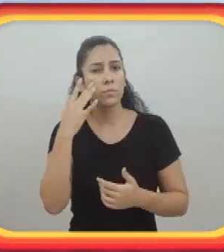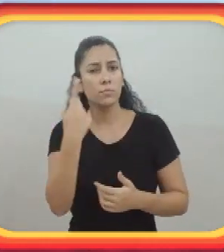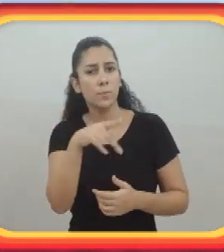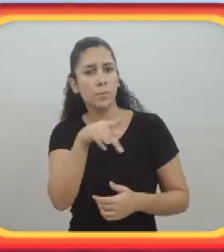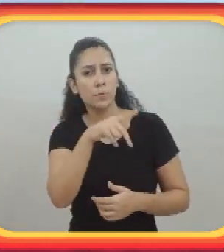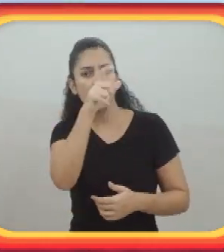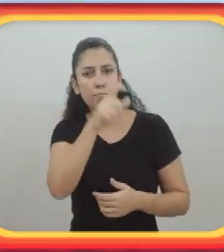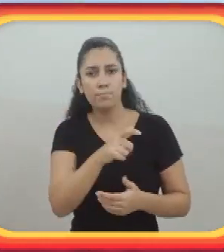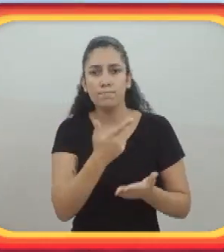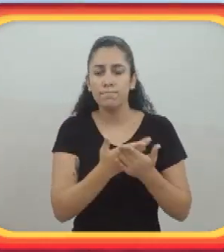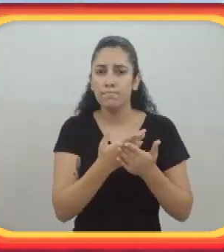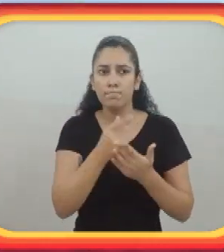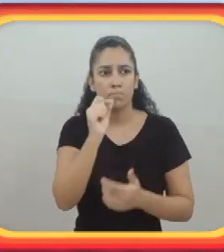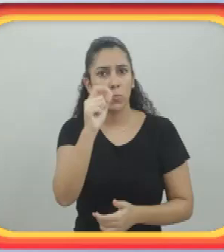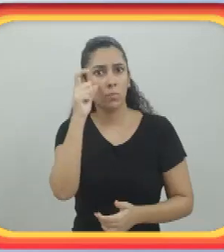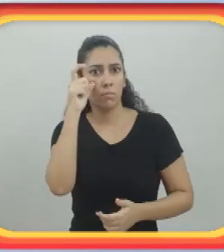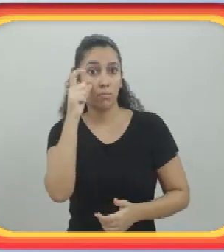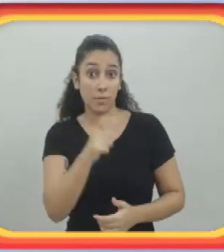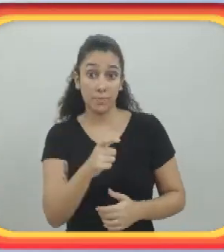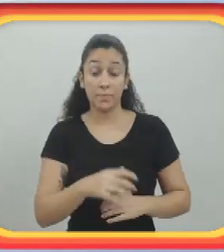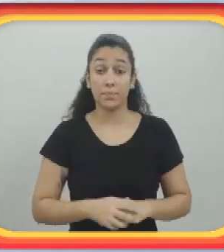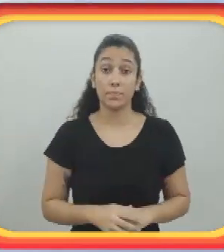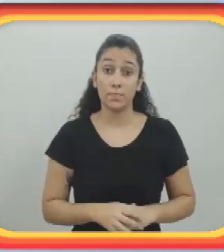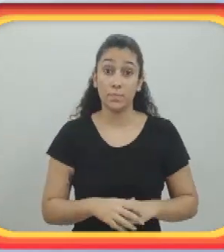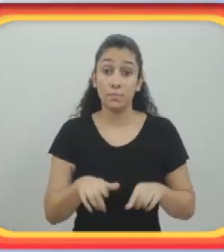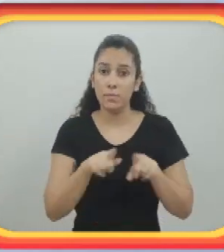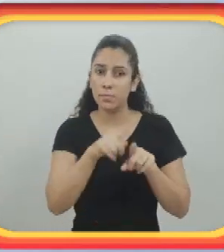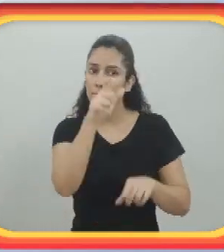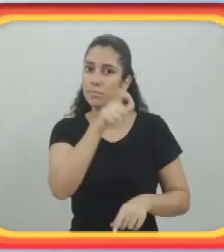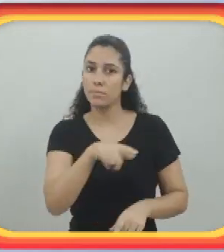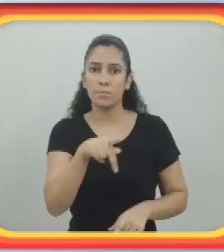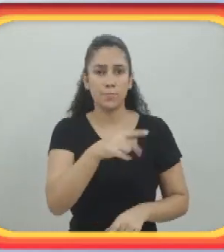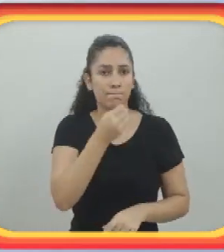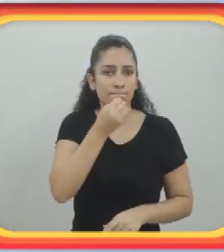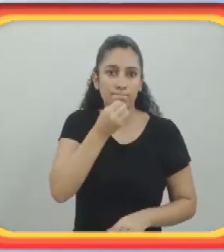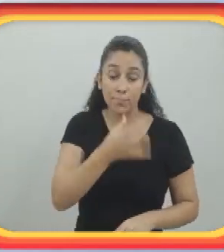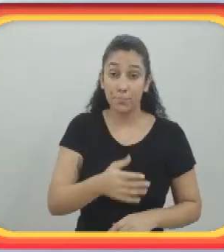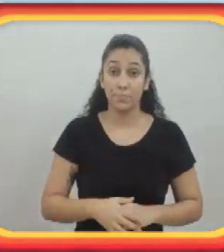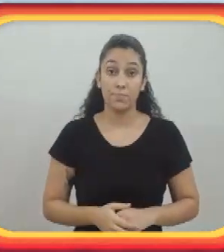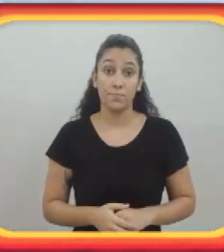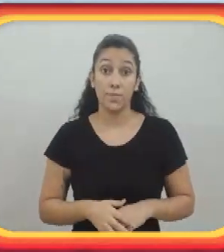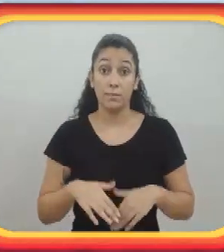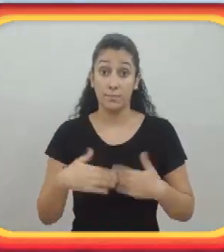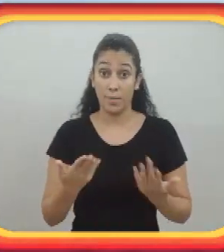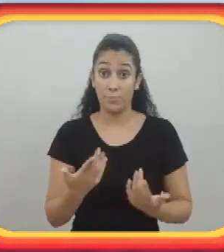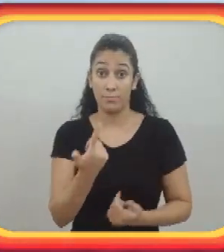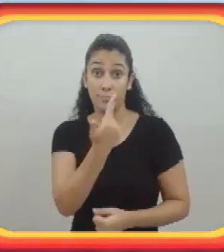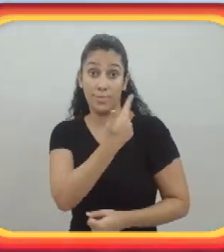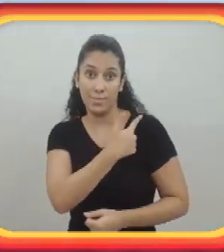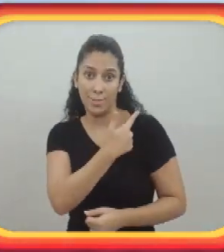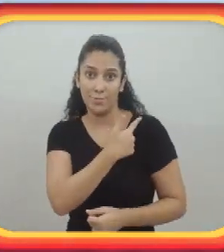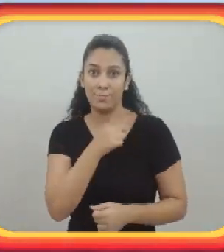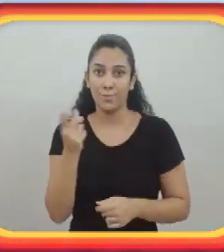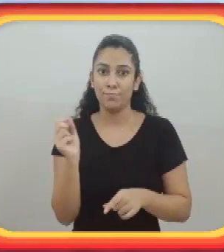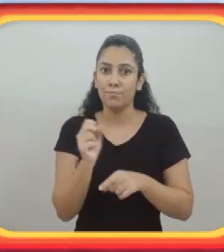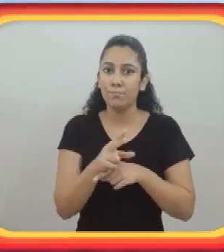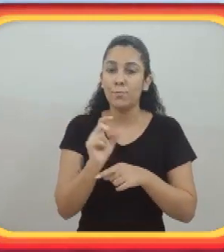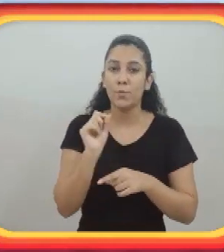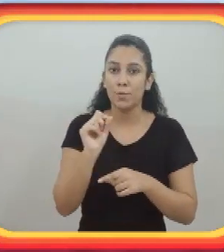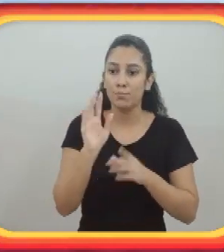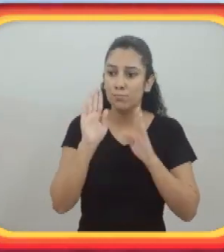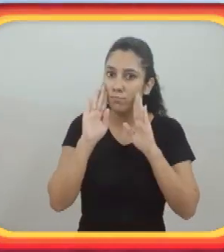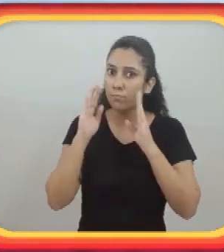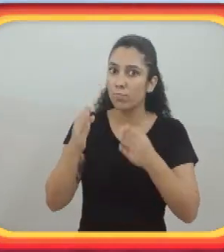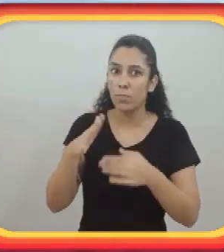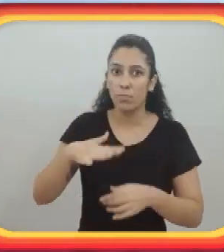aqui dentro de casa. Quando encerrou a aula, ele foi até o professor e ele agradeceu, falou com o professor